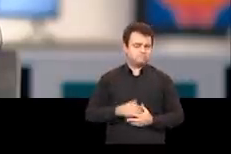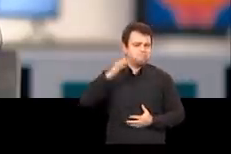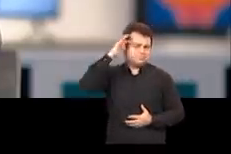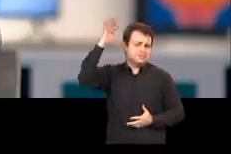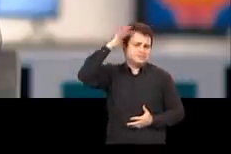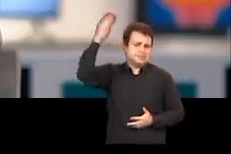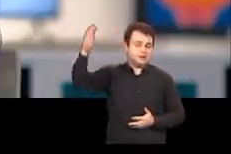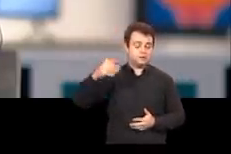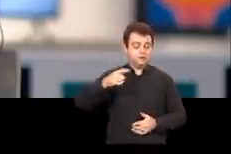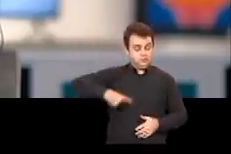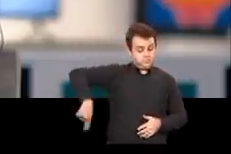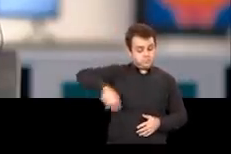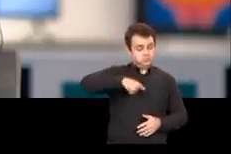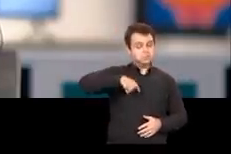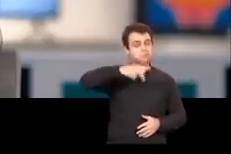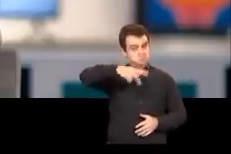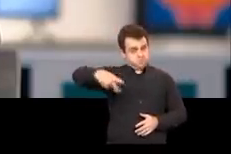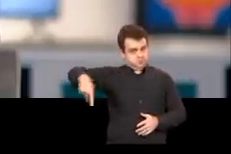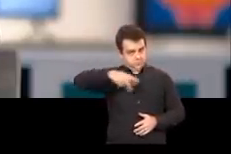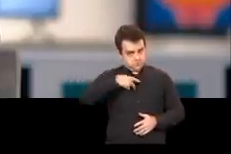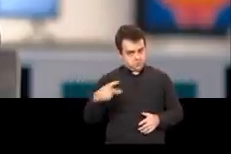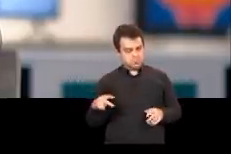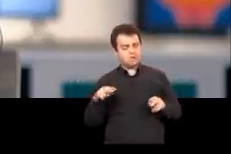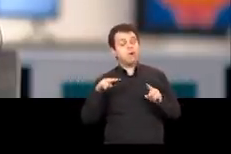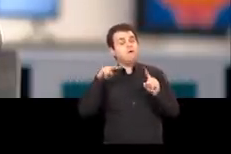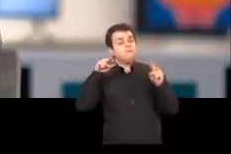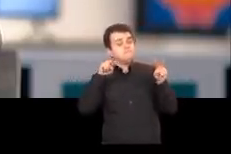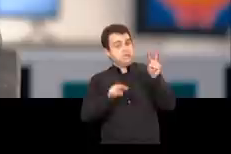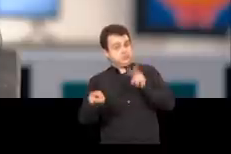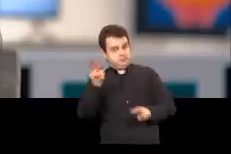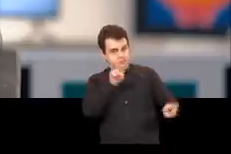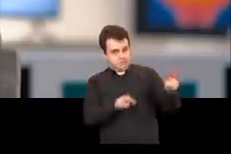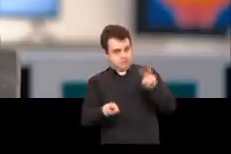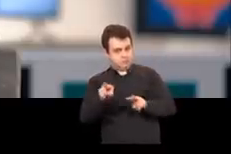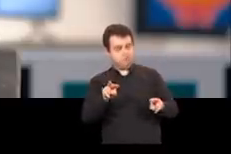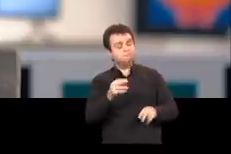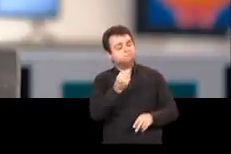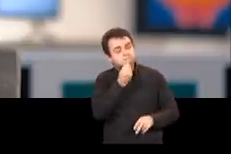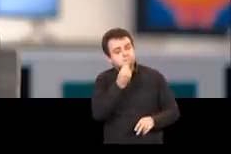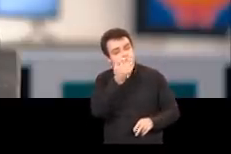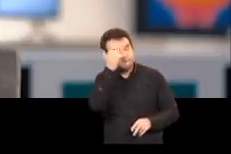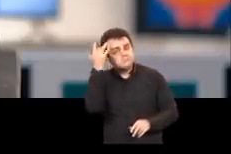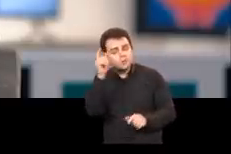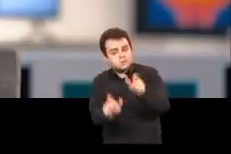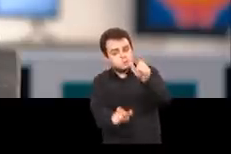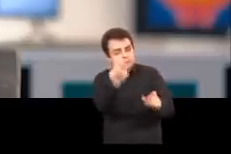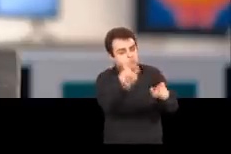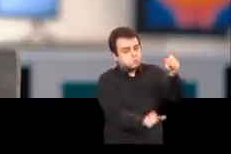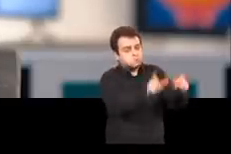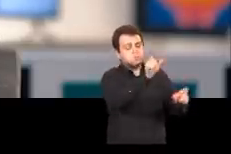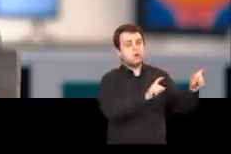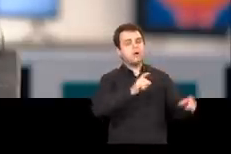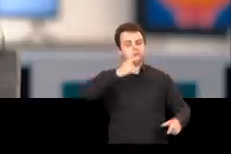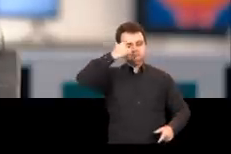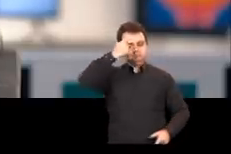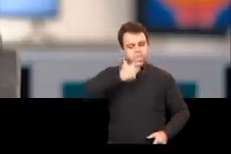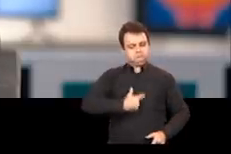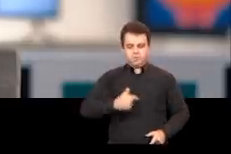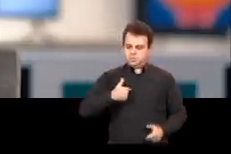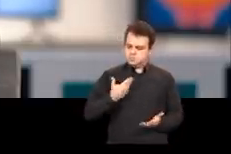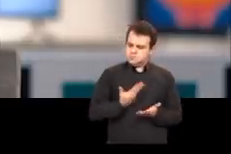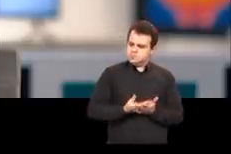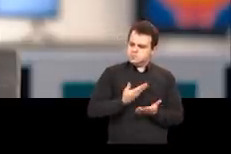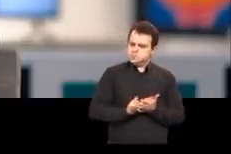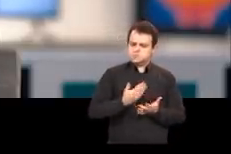perspectiva de educadores, é uma boa oportunidade para que cada aluno venha a se tornar estudante de verdade e para